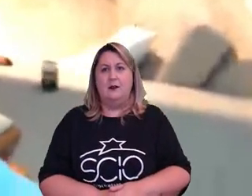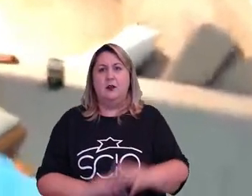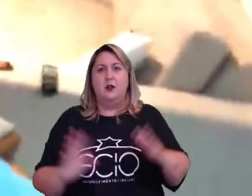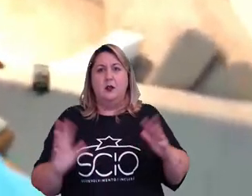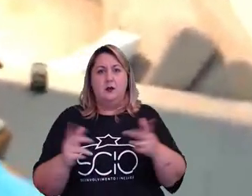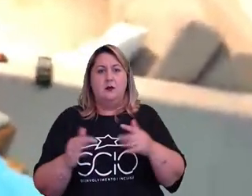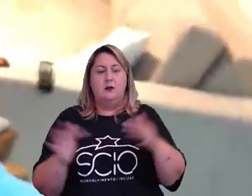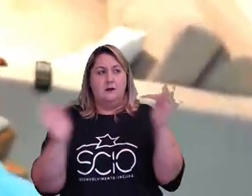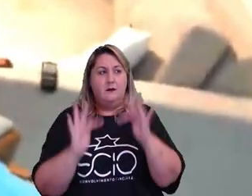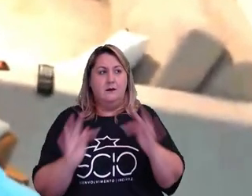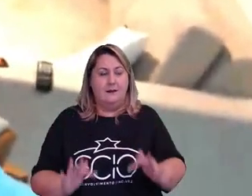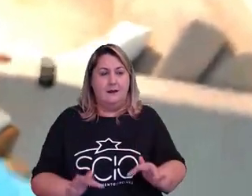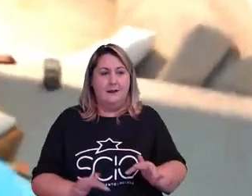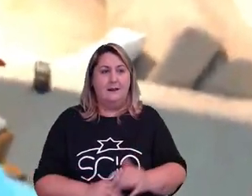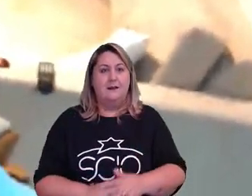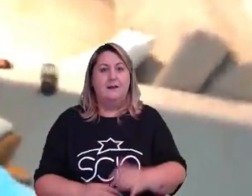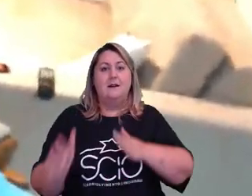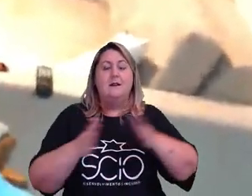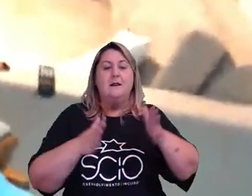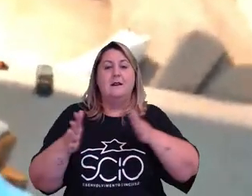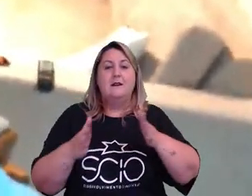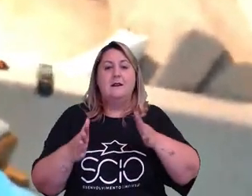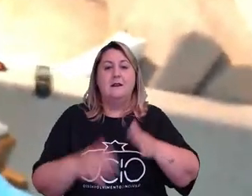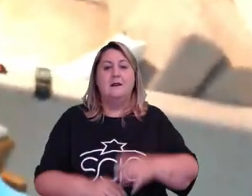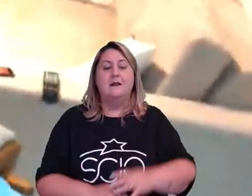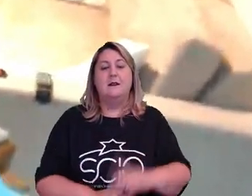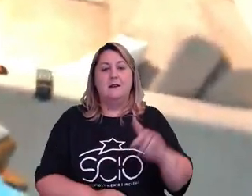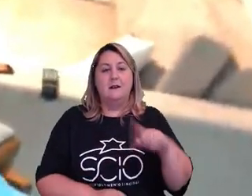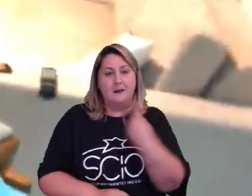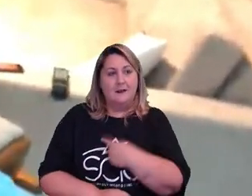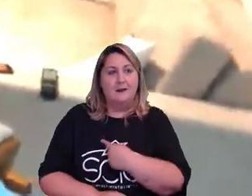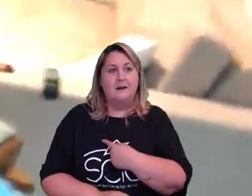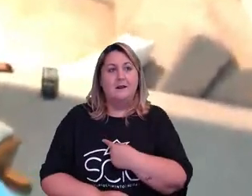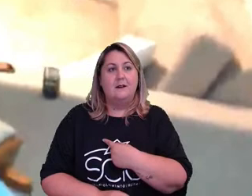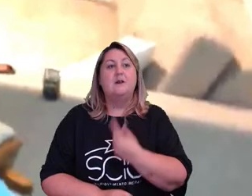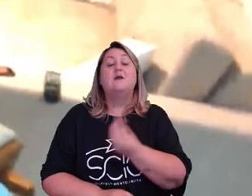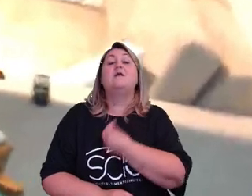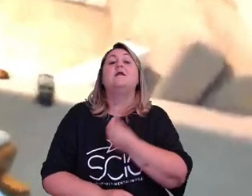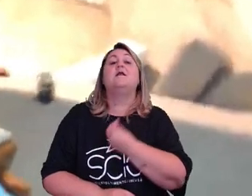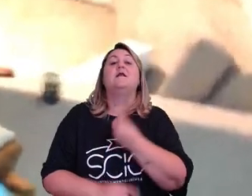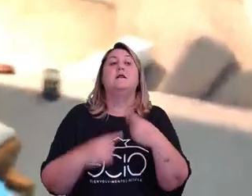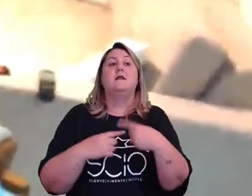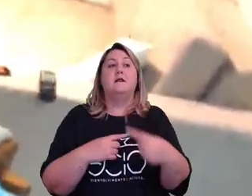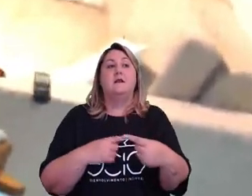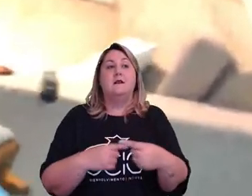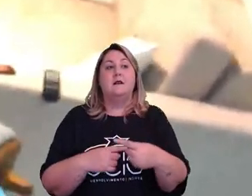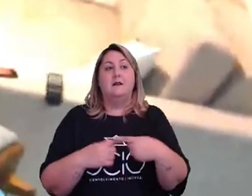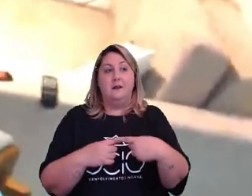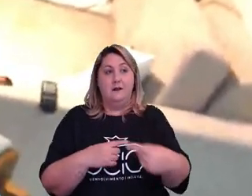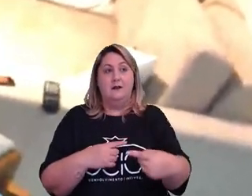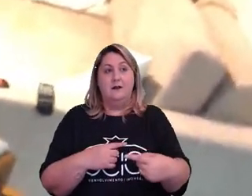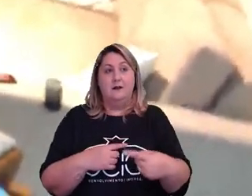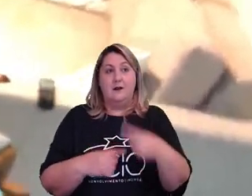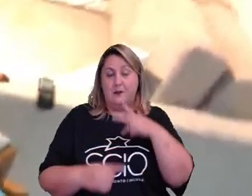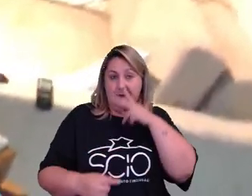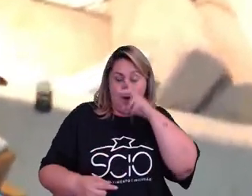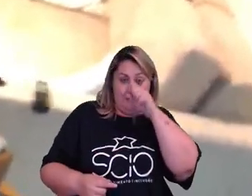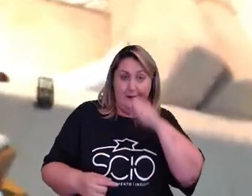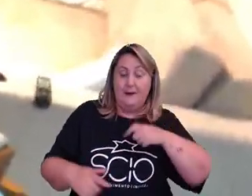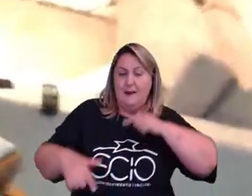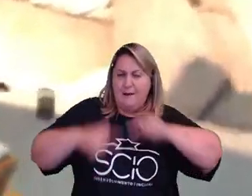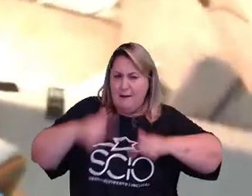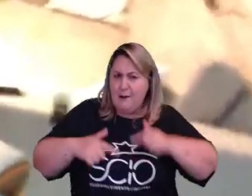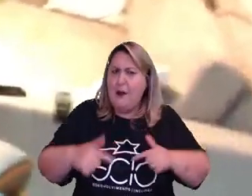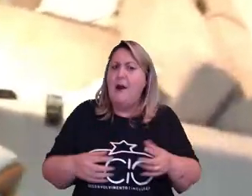super feliz pelo momento que a gente está vivendo essa semana. É uma semana bastante intensa, de muito